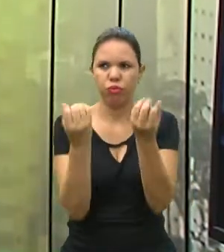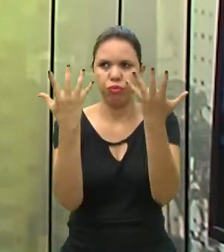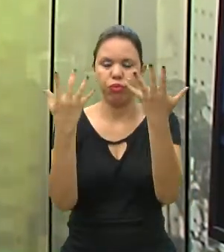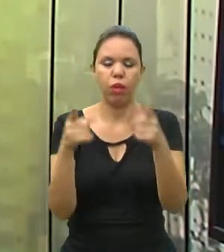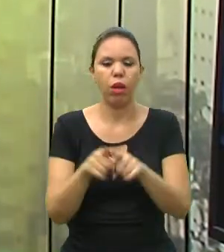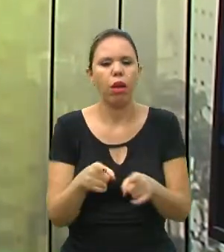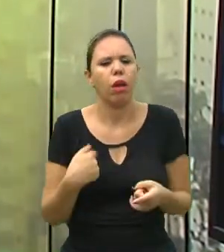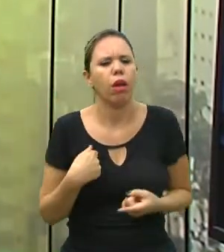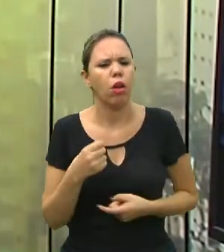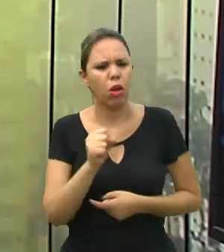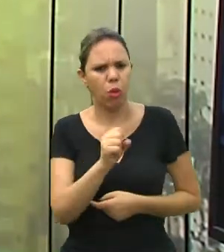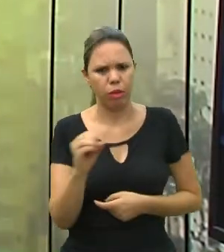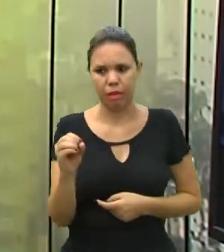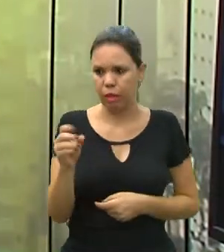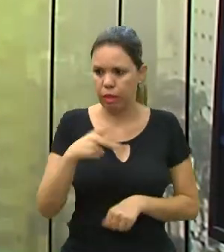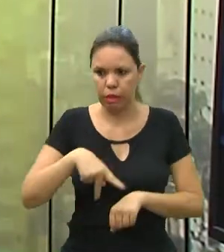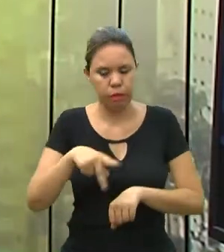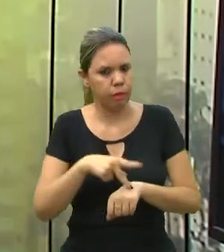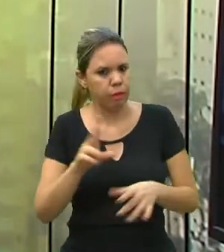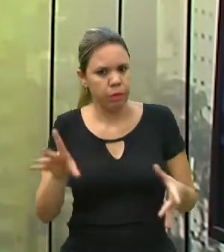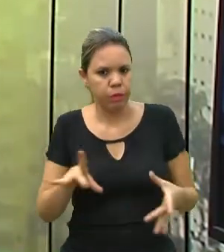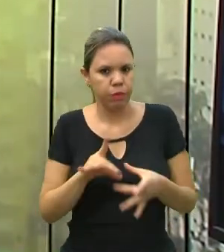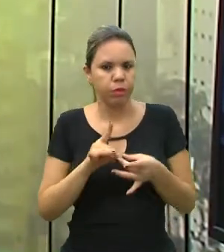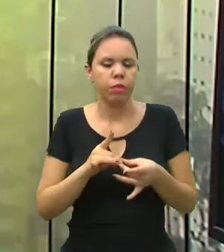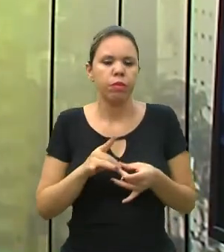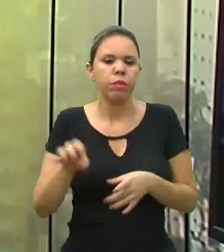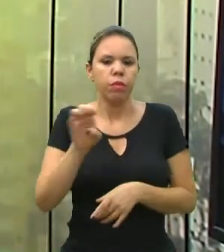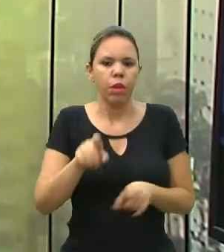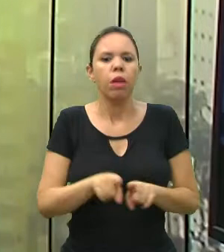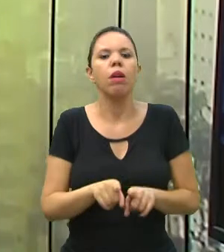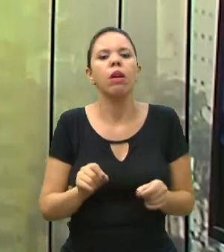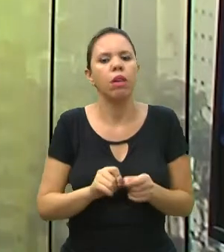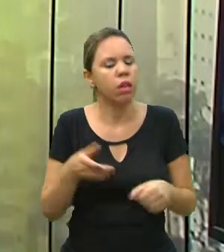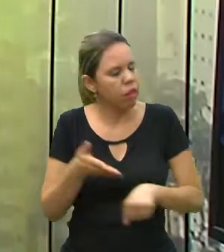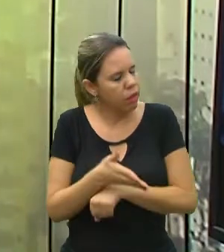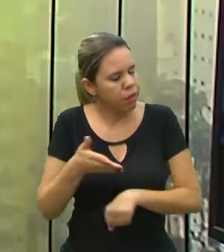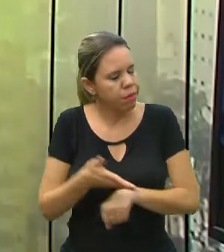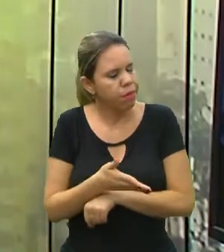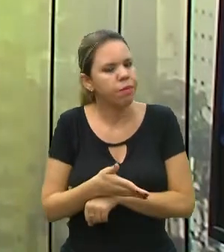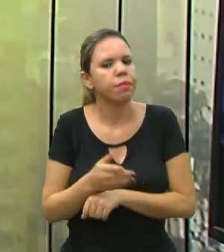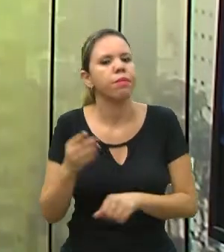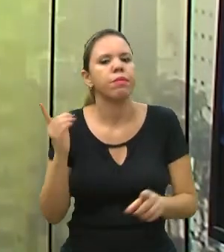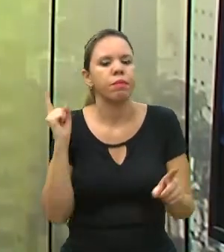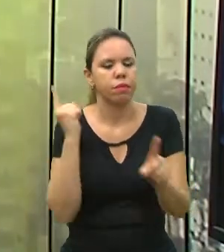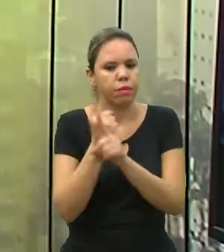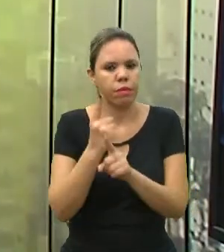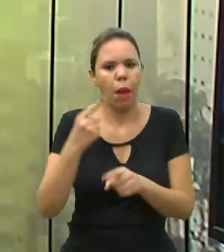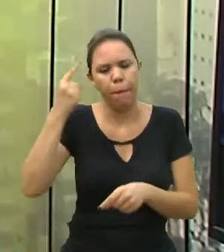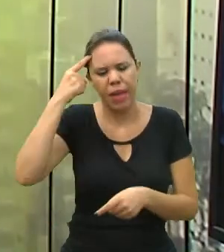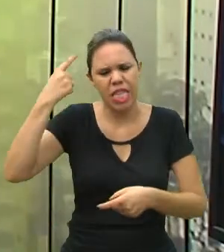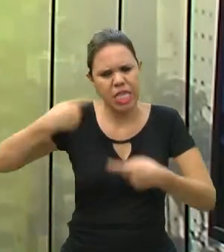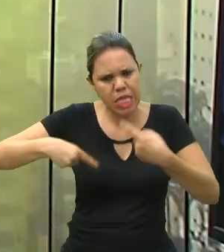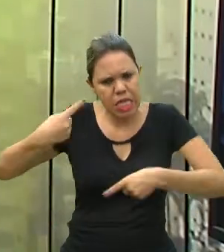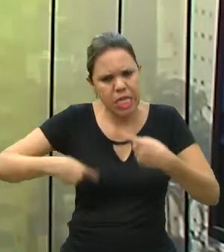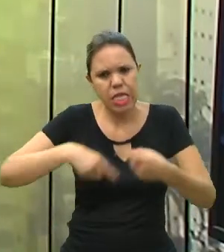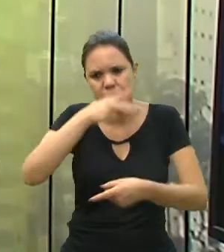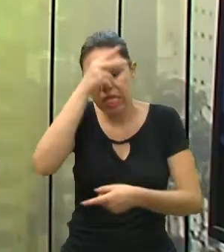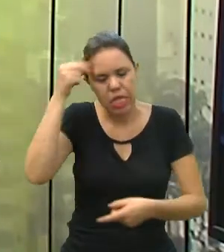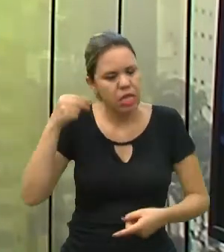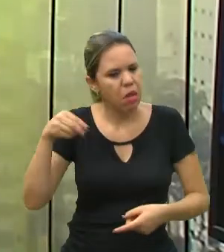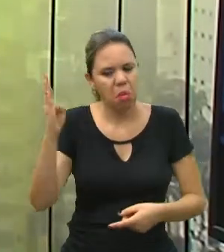E aí, doutor, é aquela coisa, né? 80 países, mais a União Europeia, devem fazer parte desse encontro para pensar em políticas